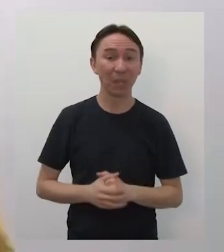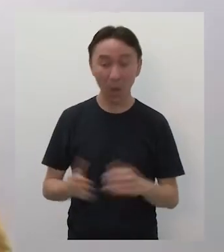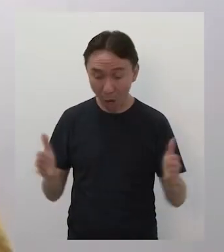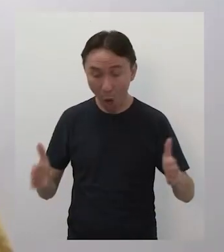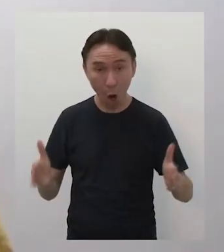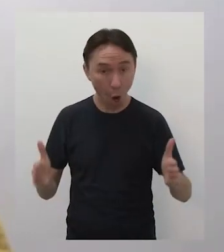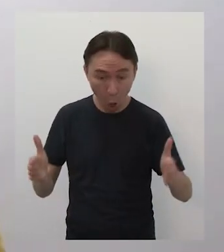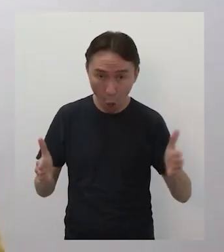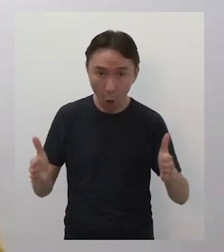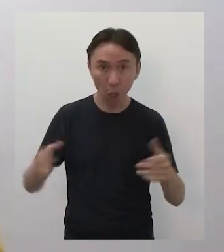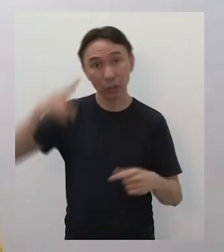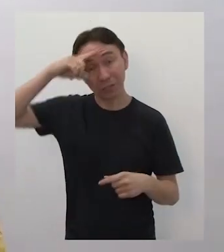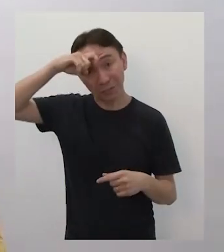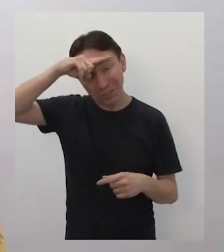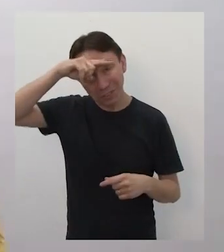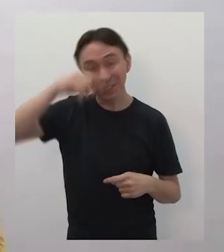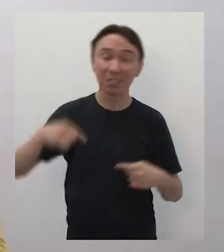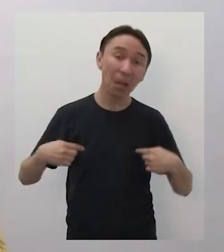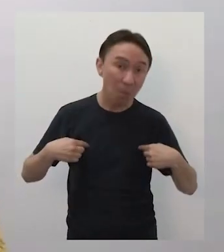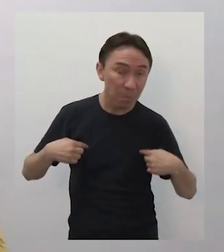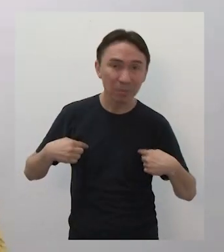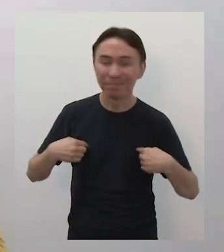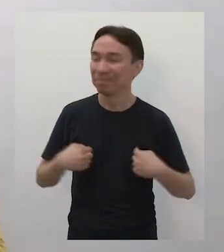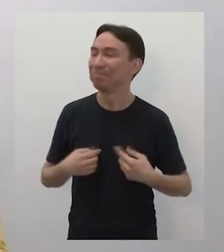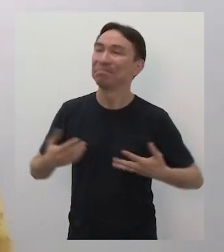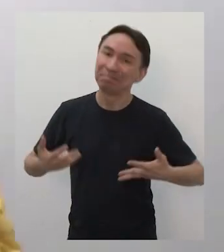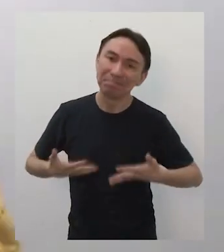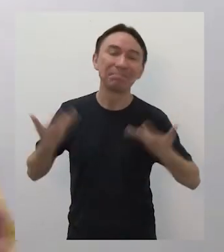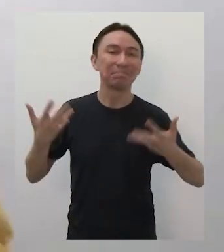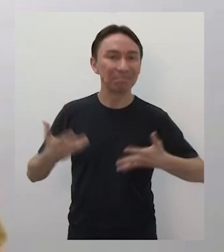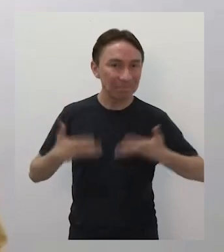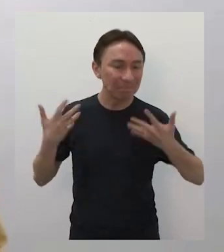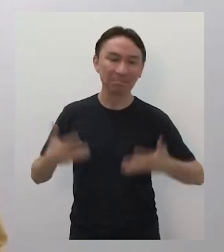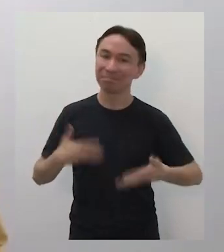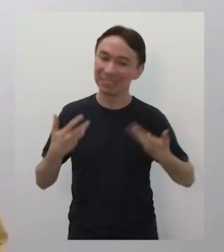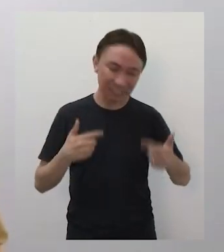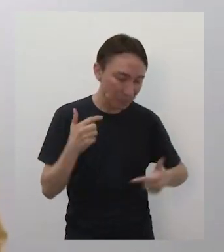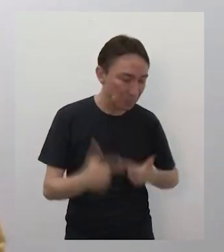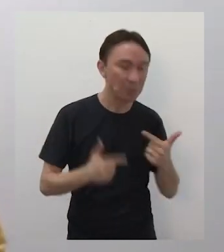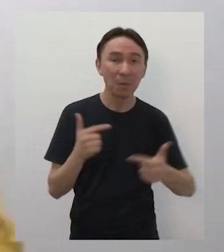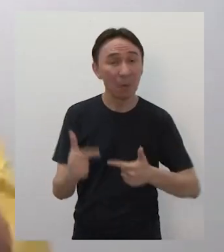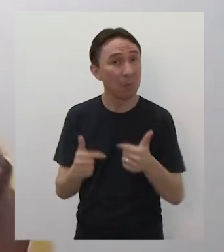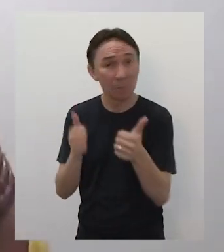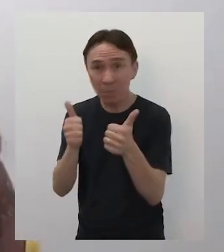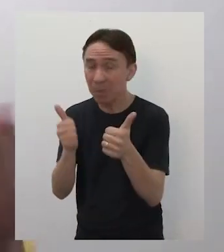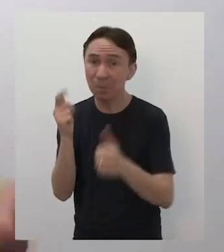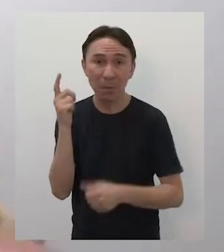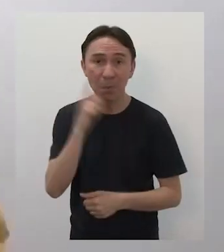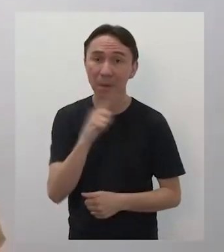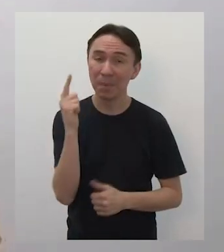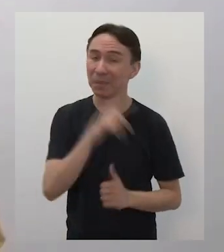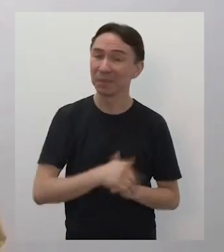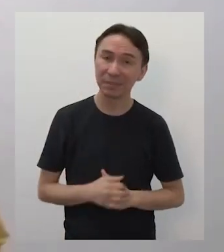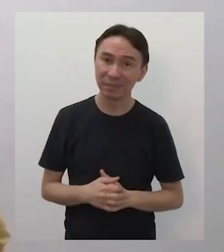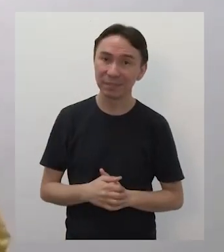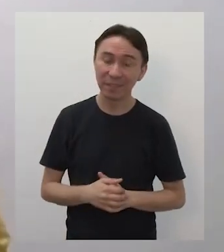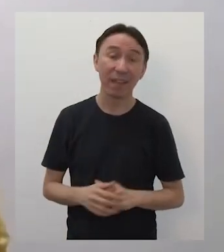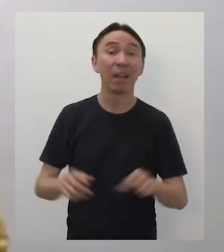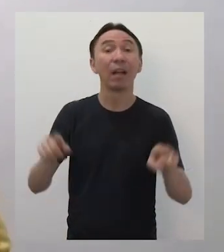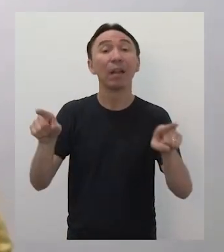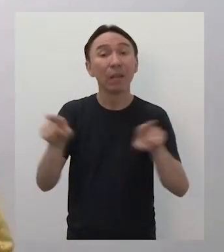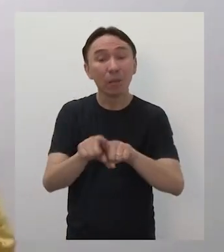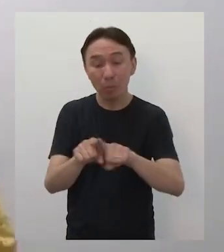tendo alegria em realizar o meu trabalho. Além disso, me possibilitou